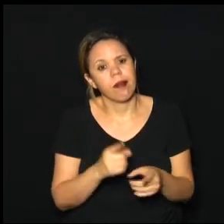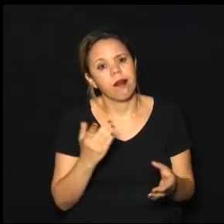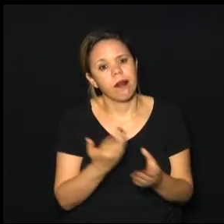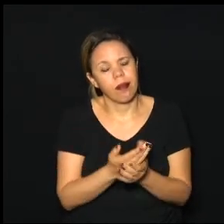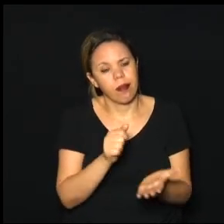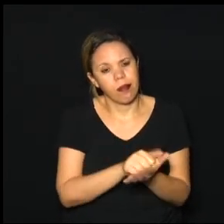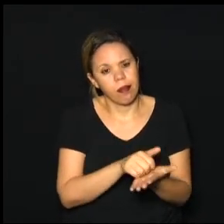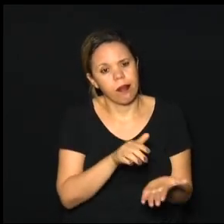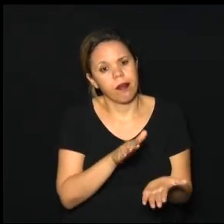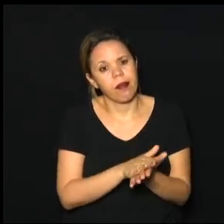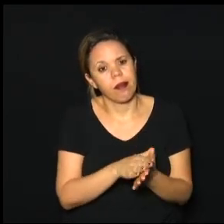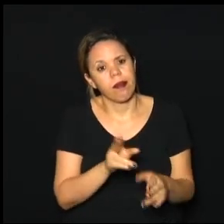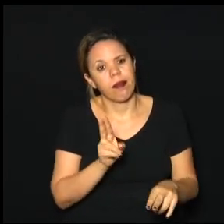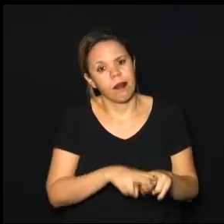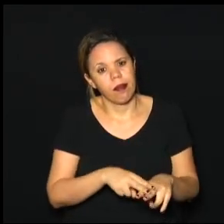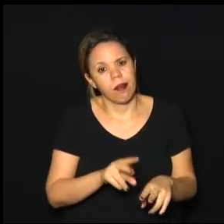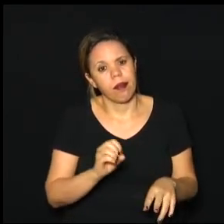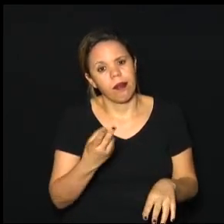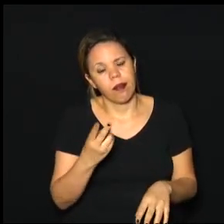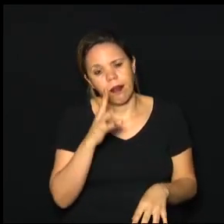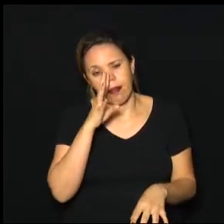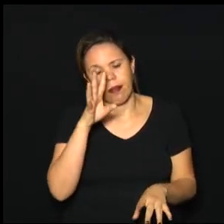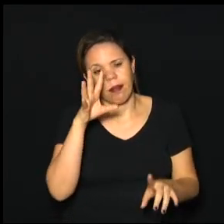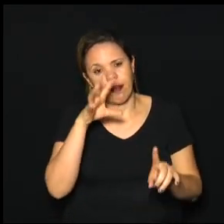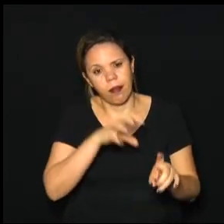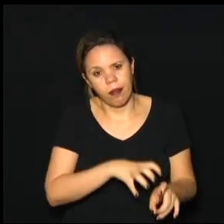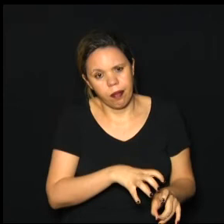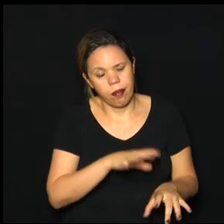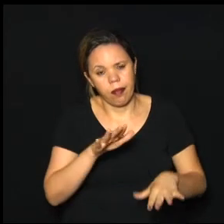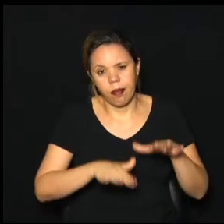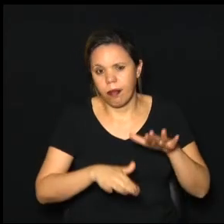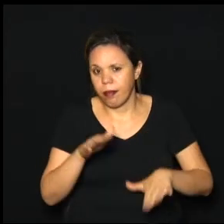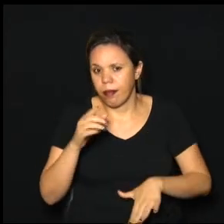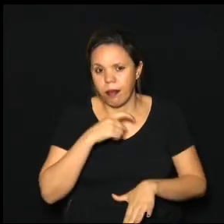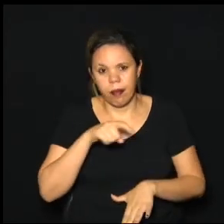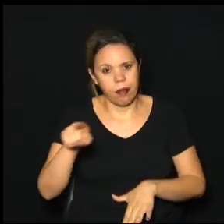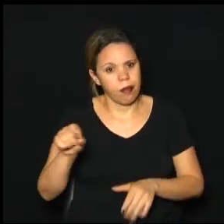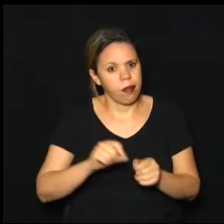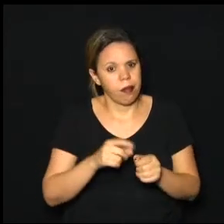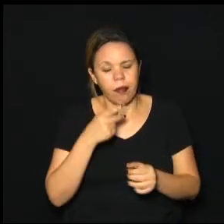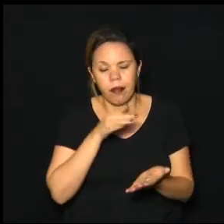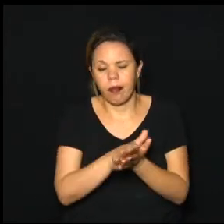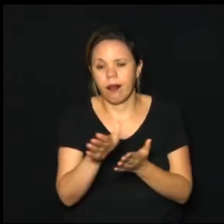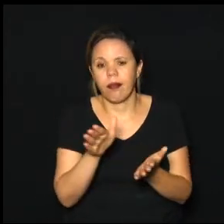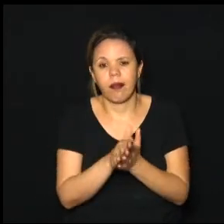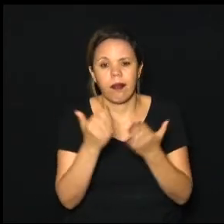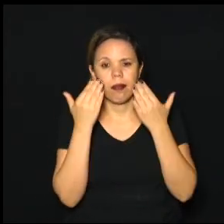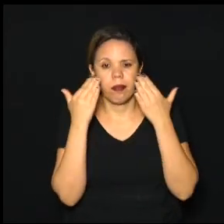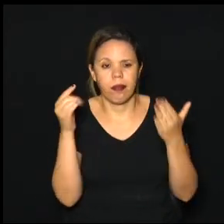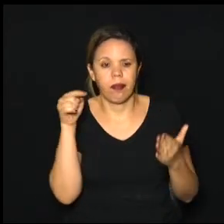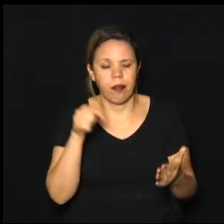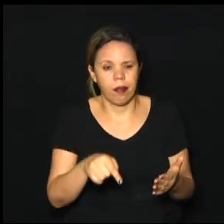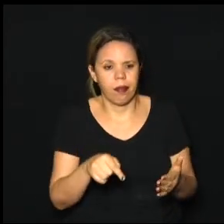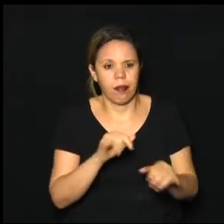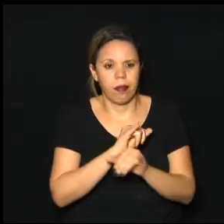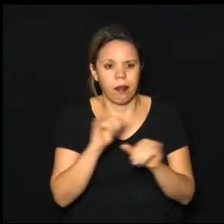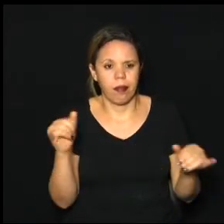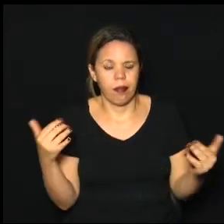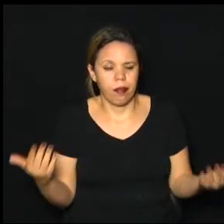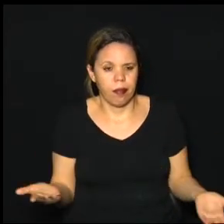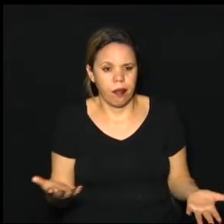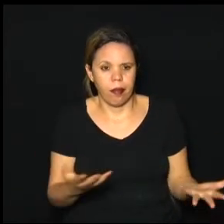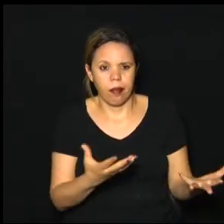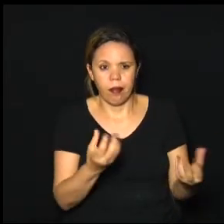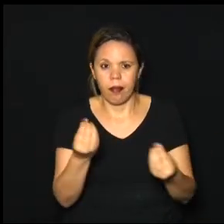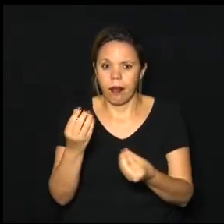da calúnia ou da difamação ou da injúria, a depender do tipo de mentira que foi publicada nessa propaganda. Então,